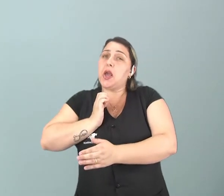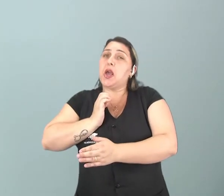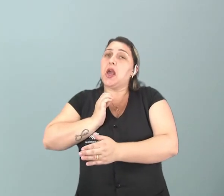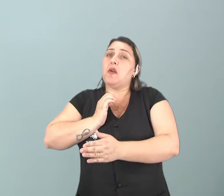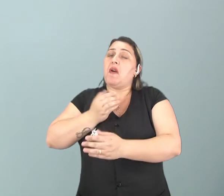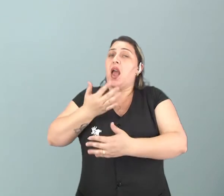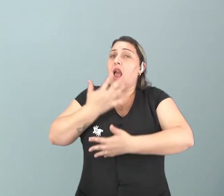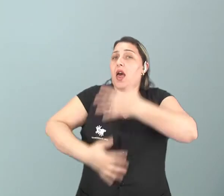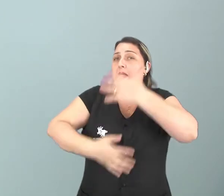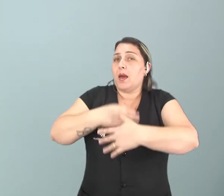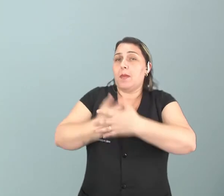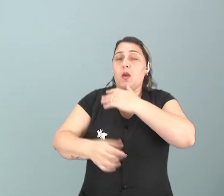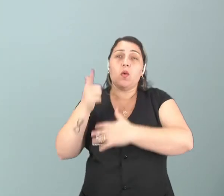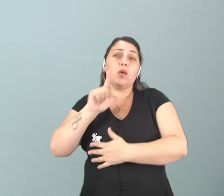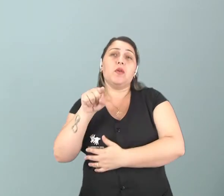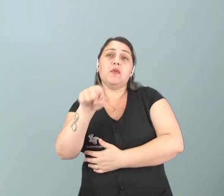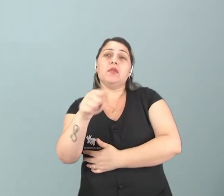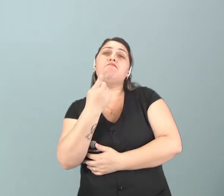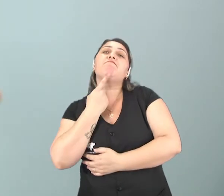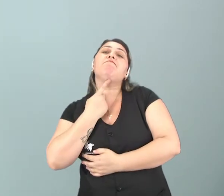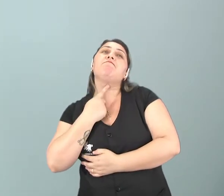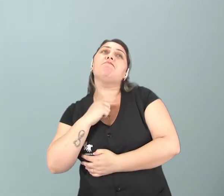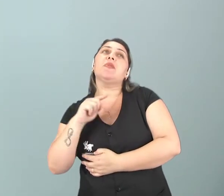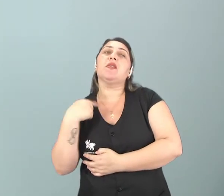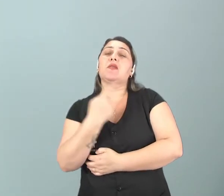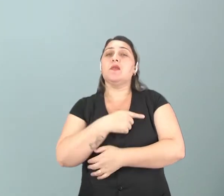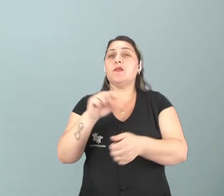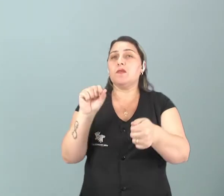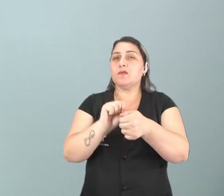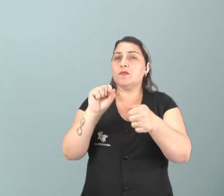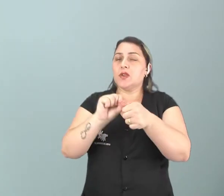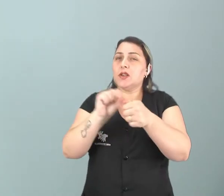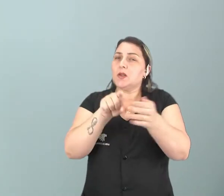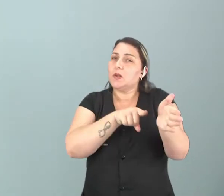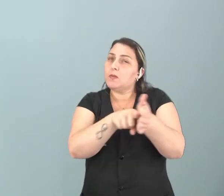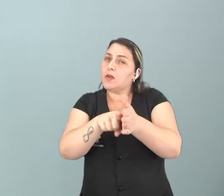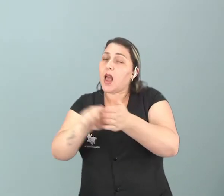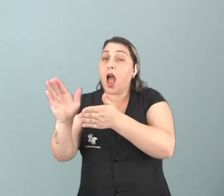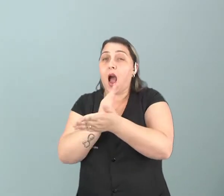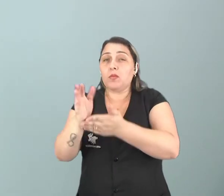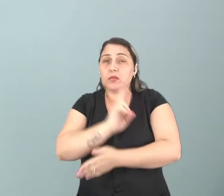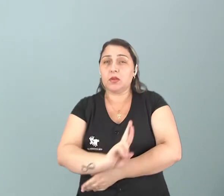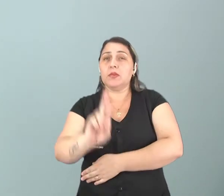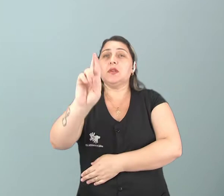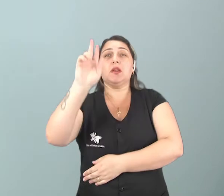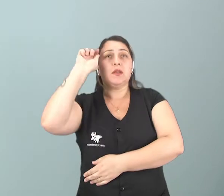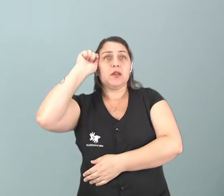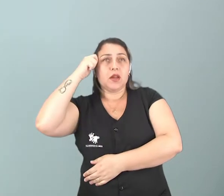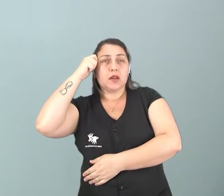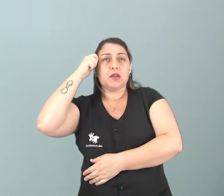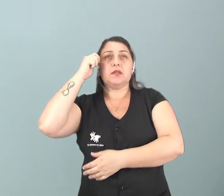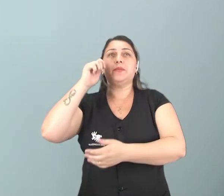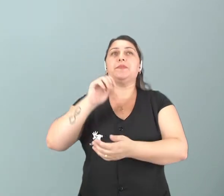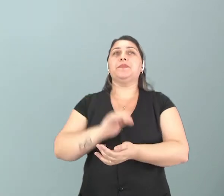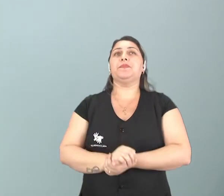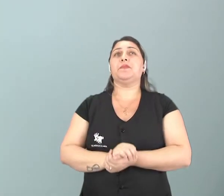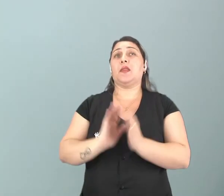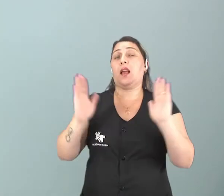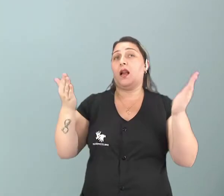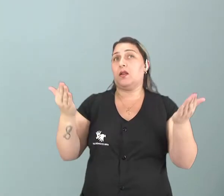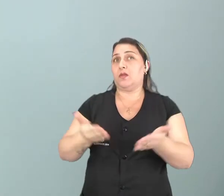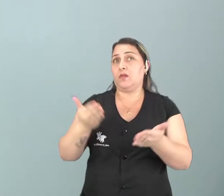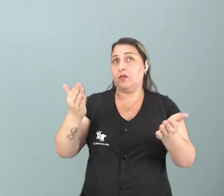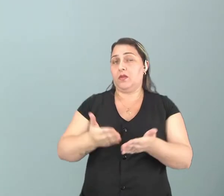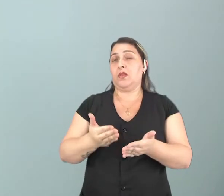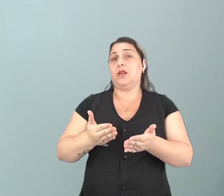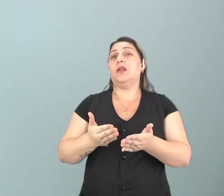de conseguir o que você tanto deseja. E aí a gente fez esse levantamento de algumas representatividades. Agora a